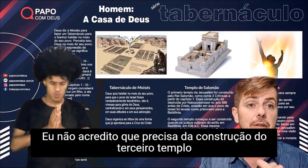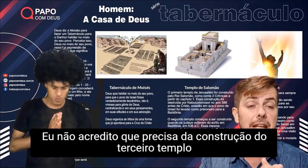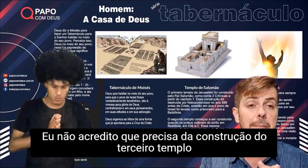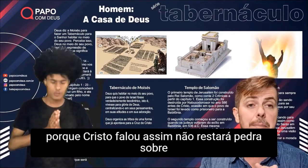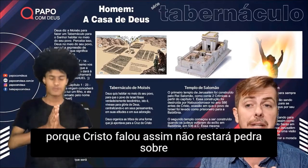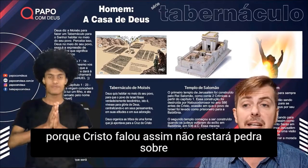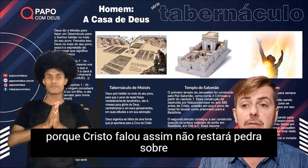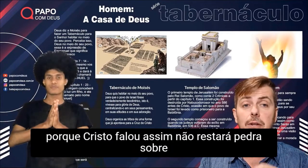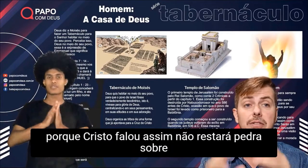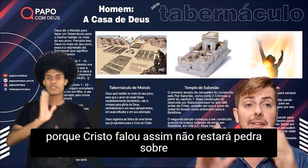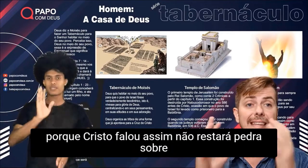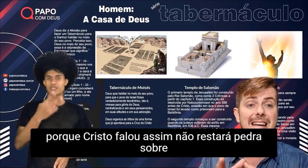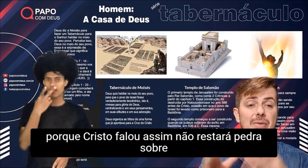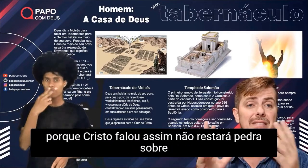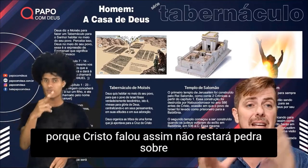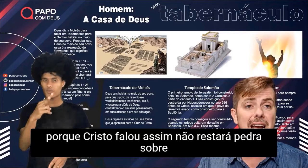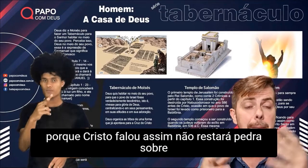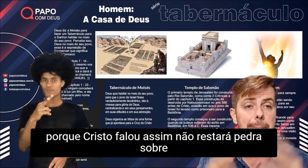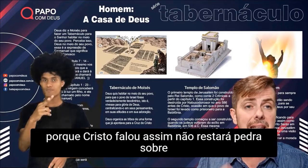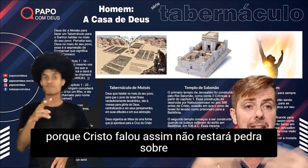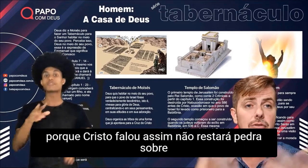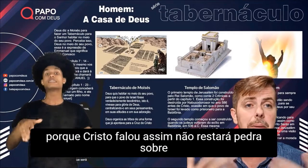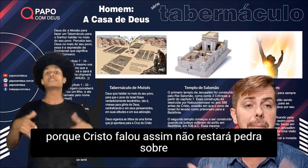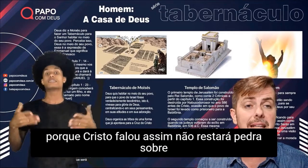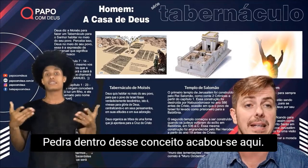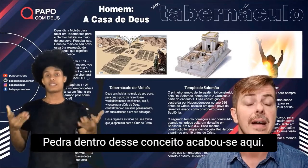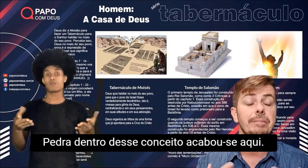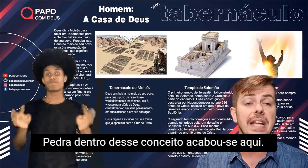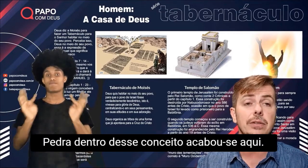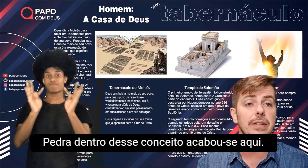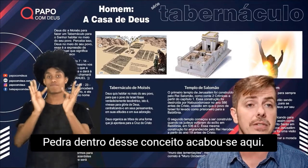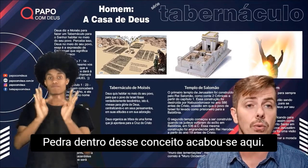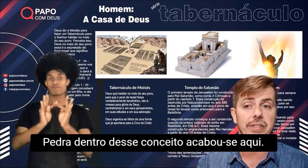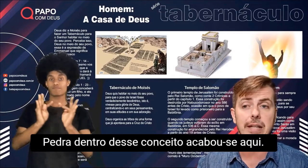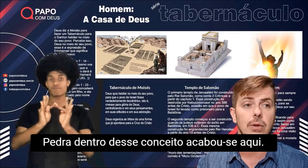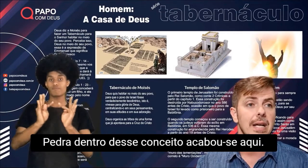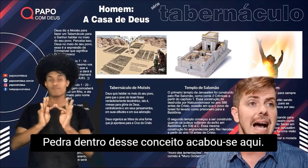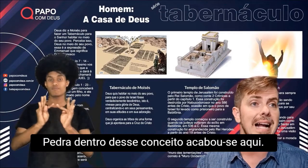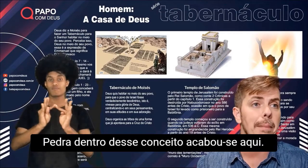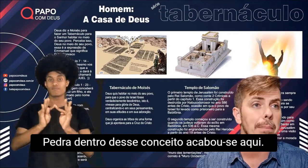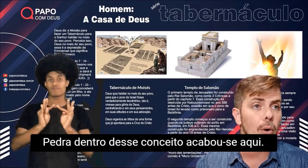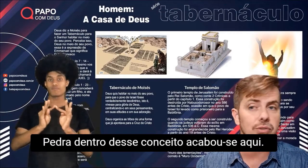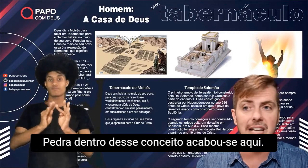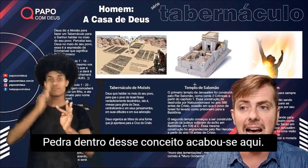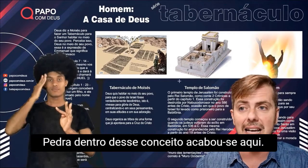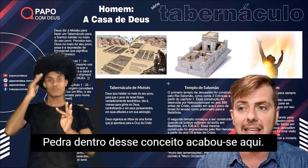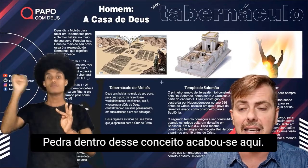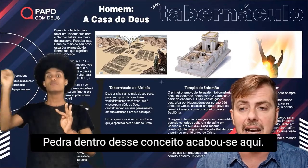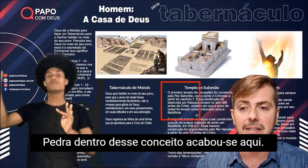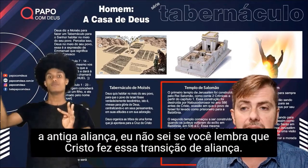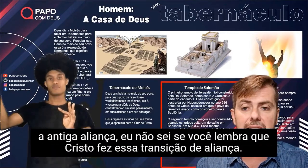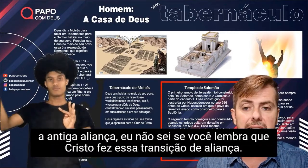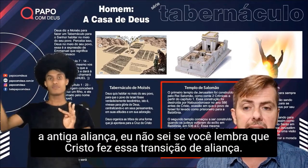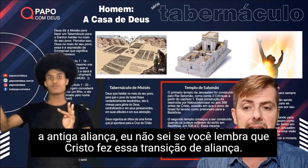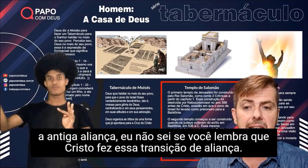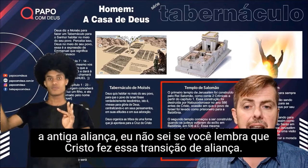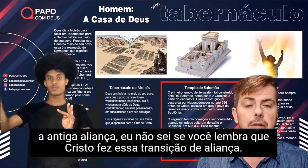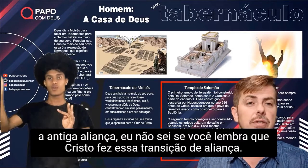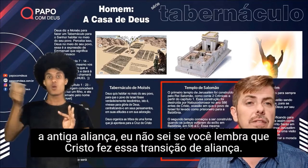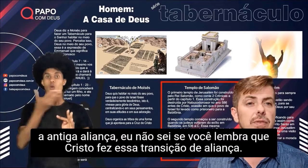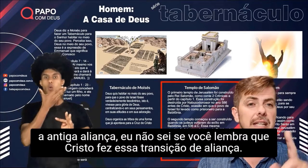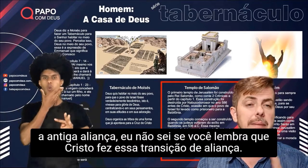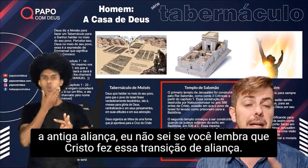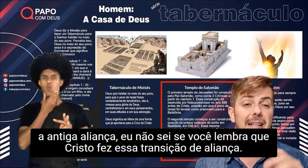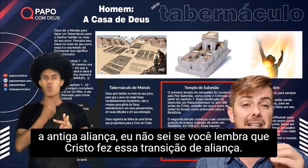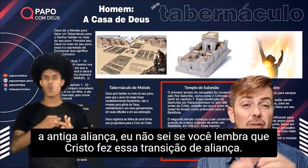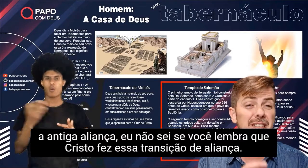construção do terceiro templo, porque Cristo falou assim, ó, não restará pedra sobre pedra. Dentro desse conceito, acabou-se aqui a antiga aliança. Eu não